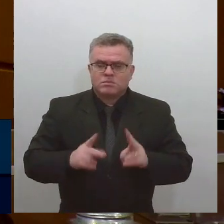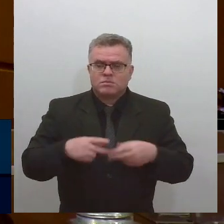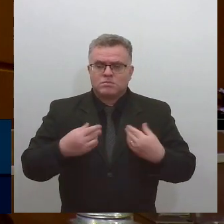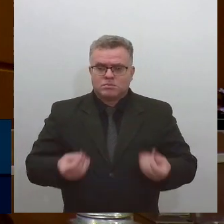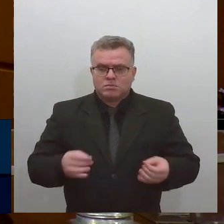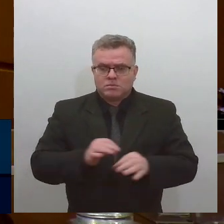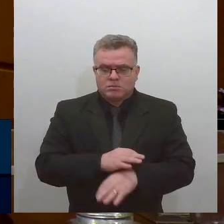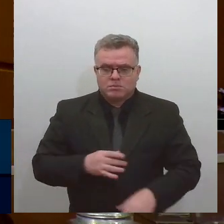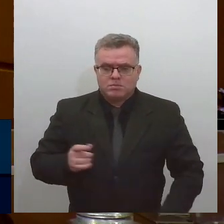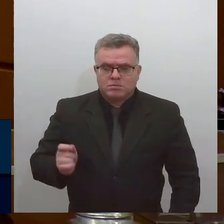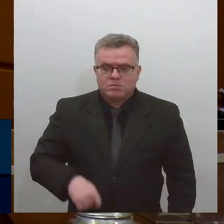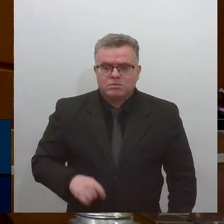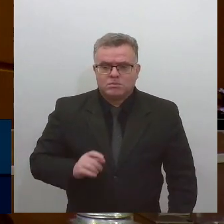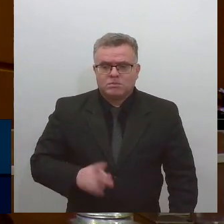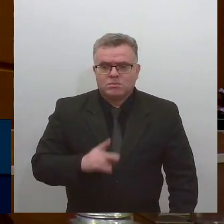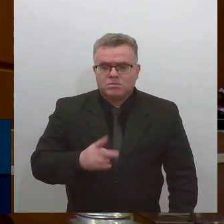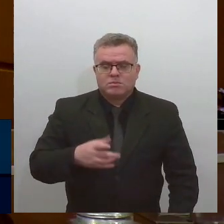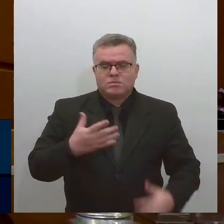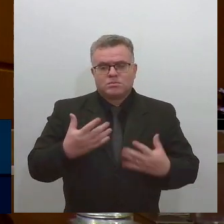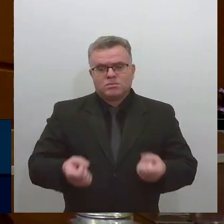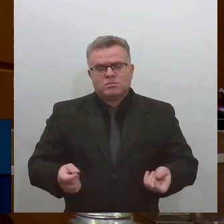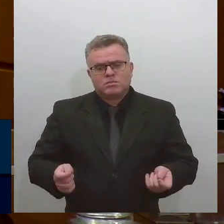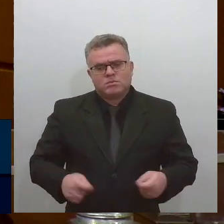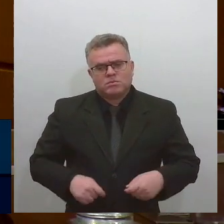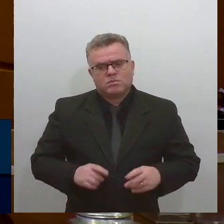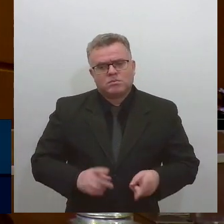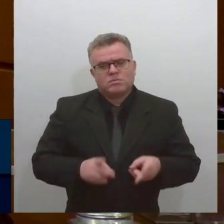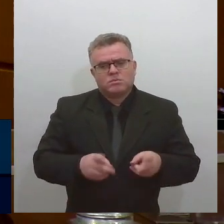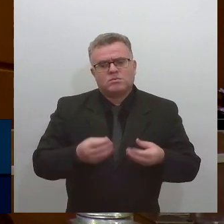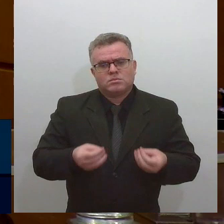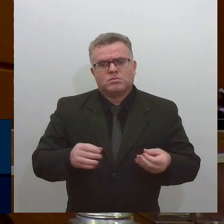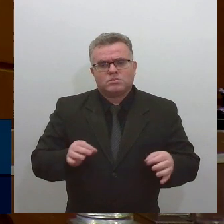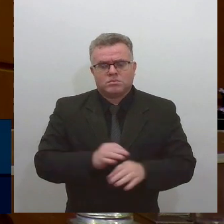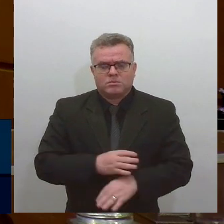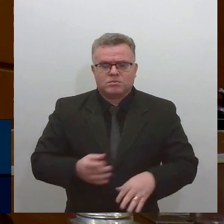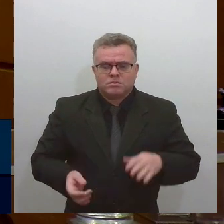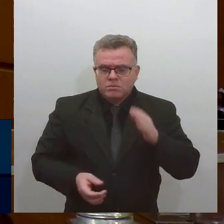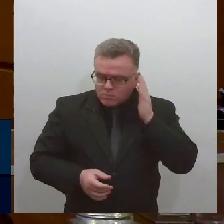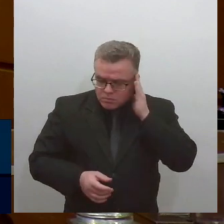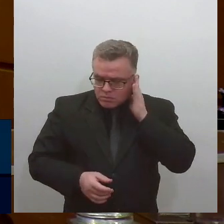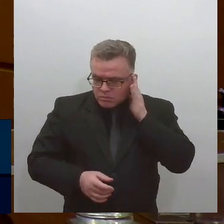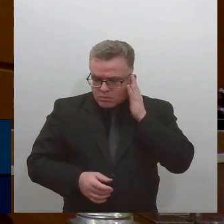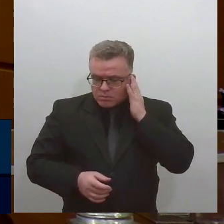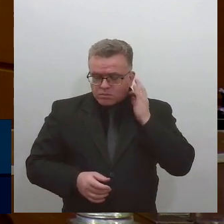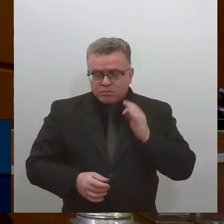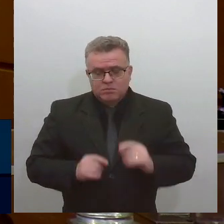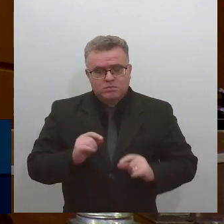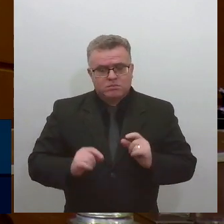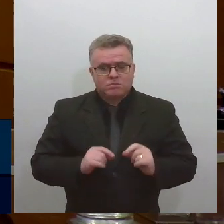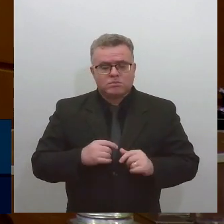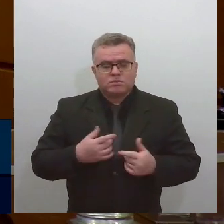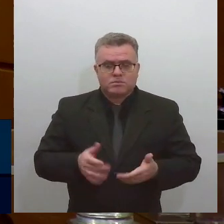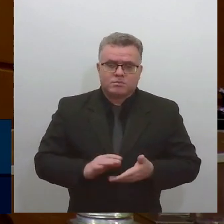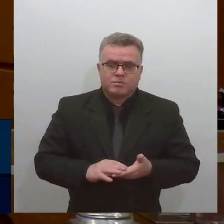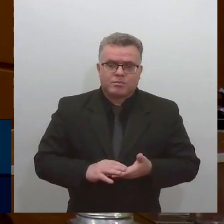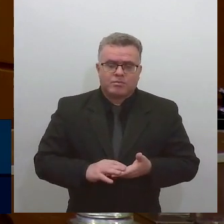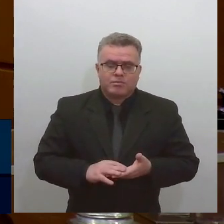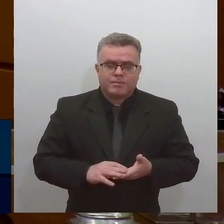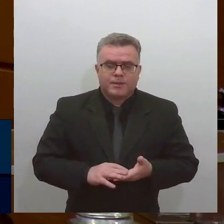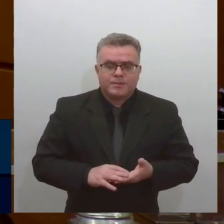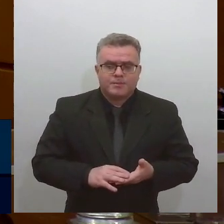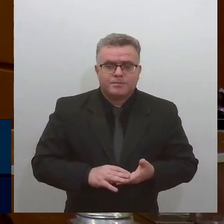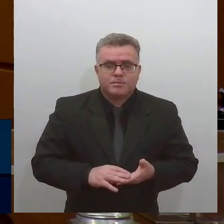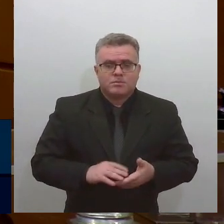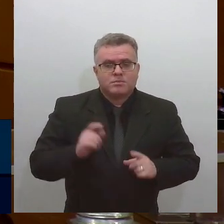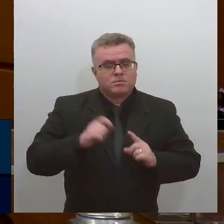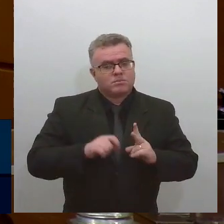trecho Tá maduro para ser absorvido pelo órgão Muito provavelmente nos próximos do meses haverá uma portaria do ministro de